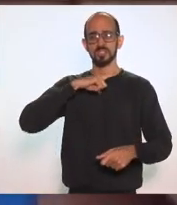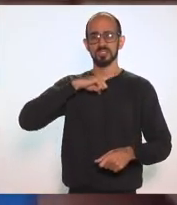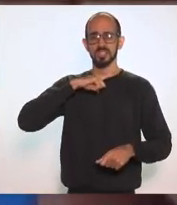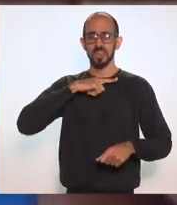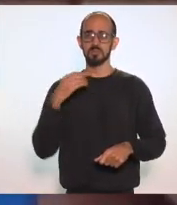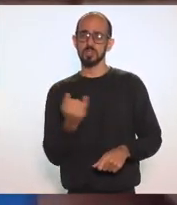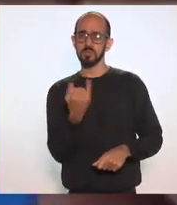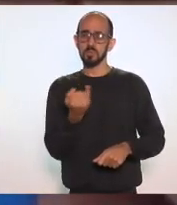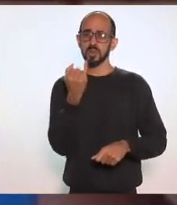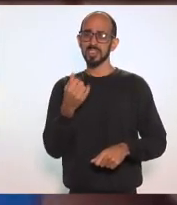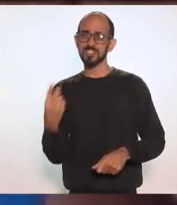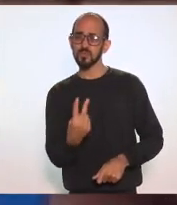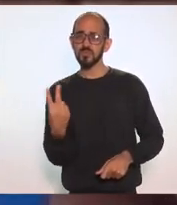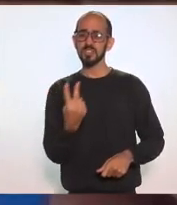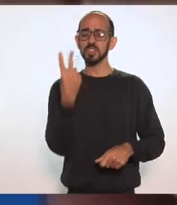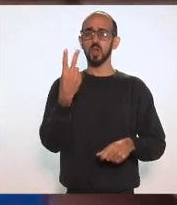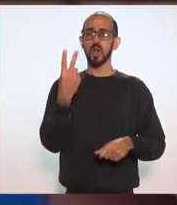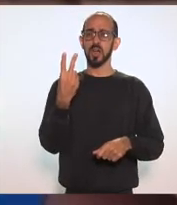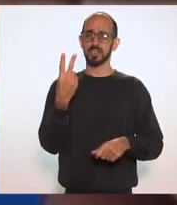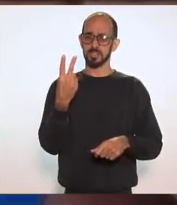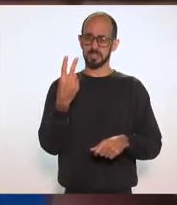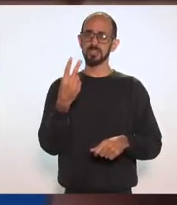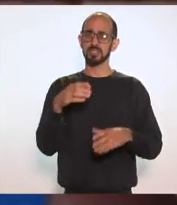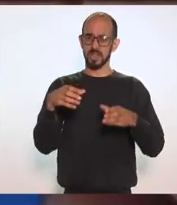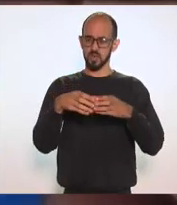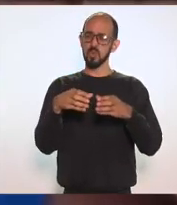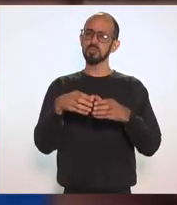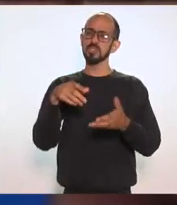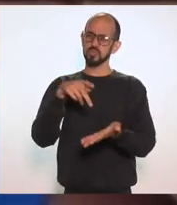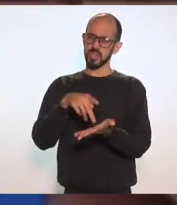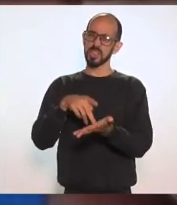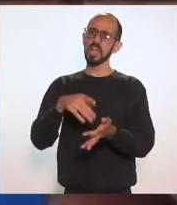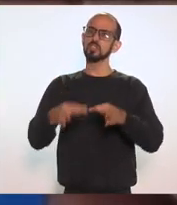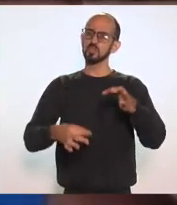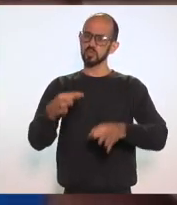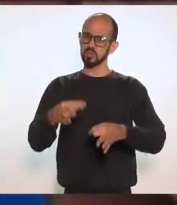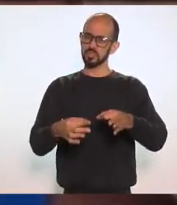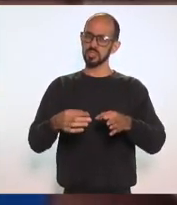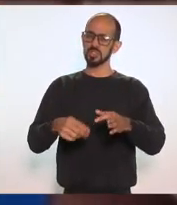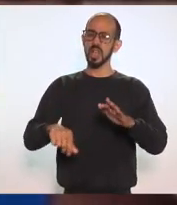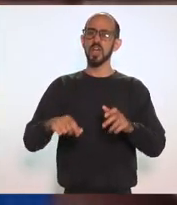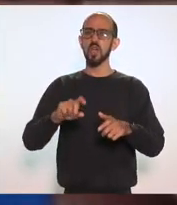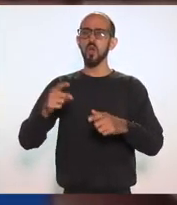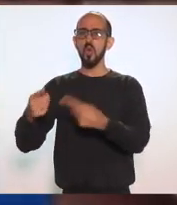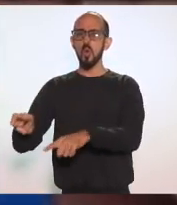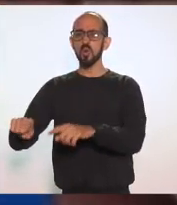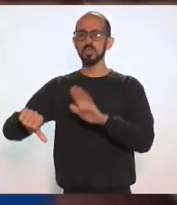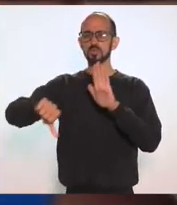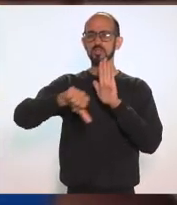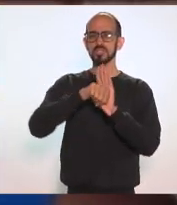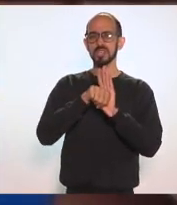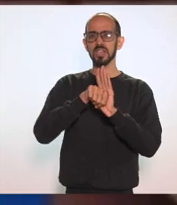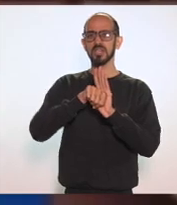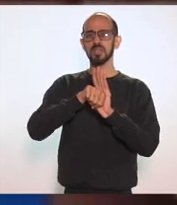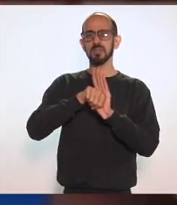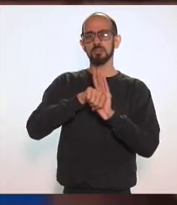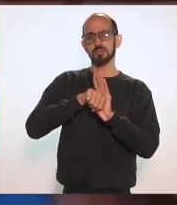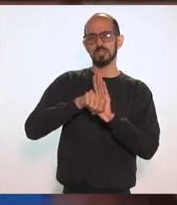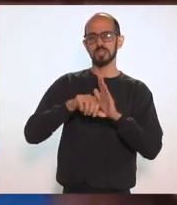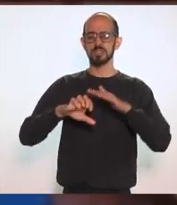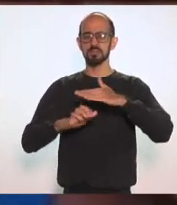importantes vitórias com a Comissão, né, da Verdade e Justiça contra os crimes da ditadura civil, empresarial e militar no